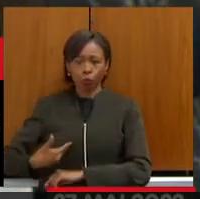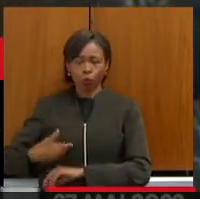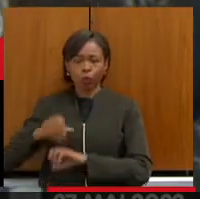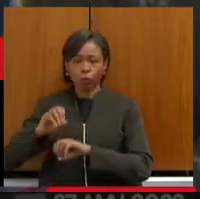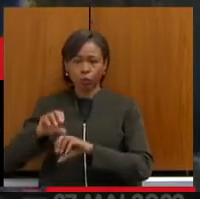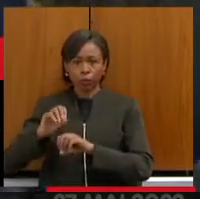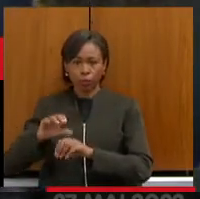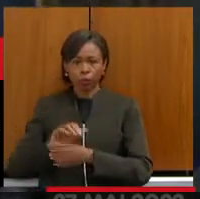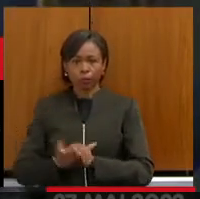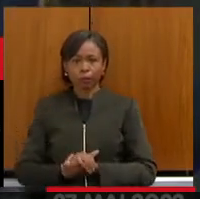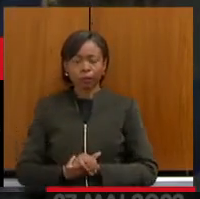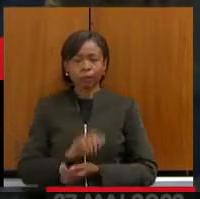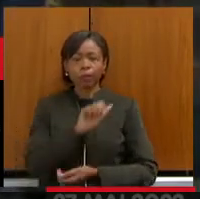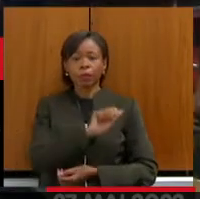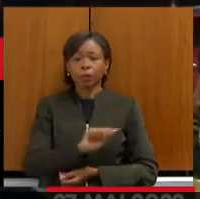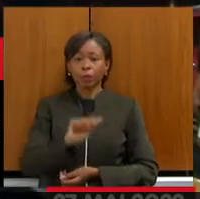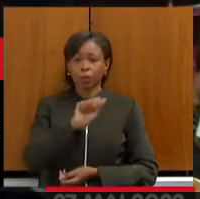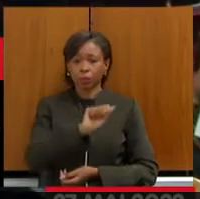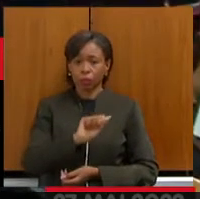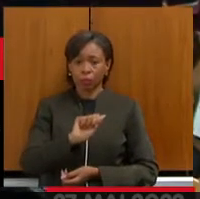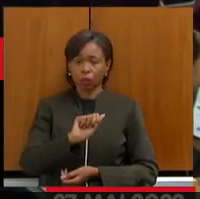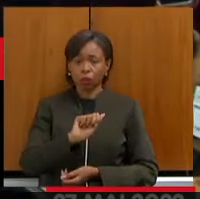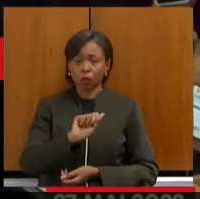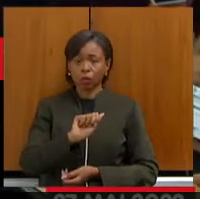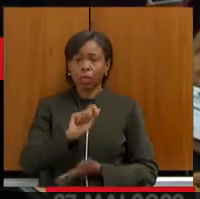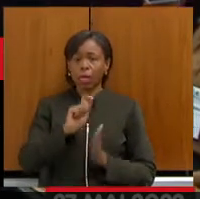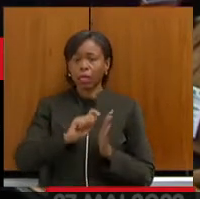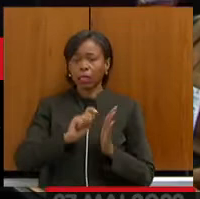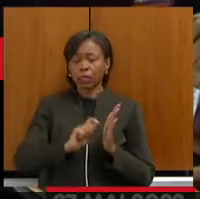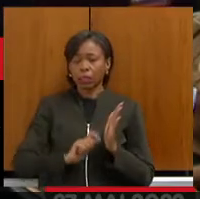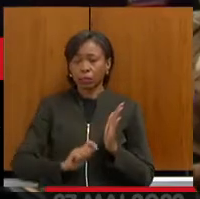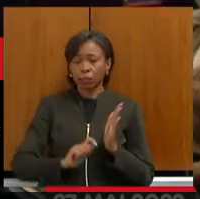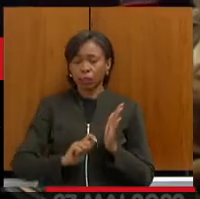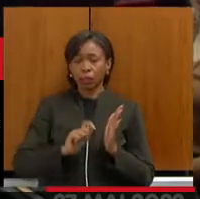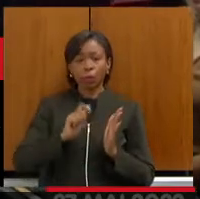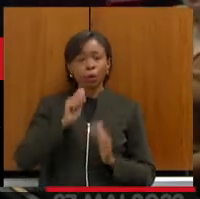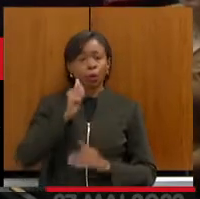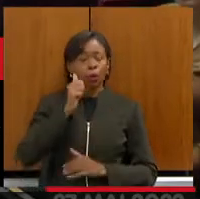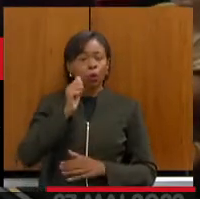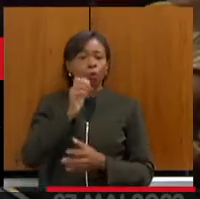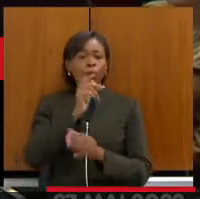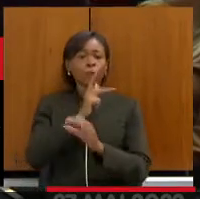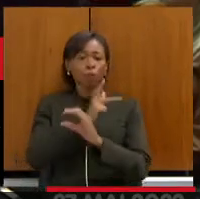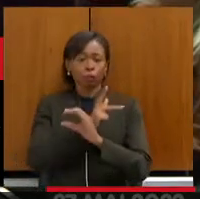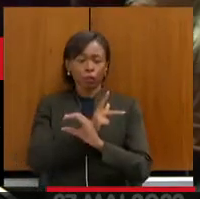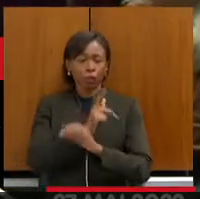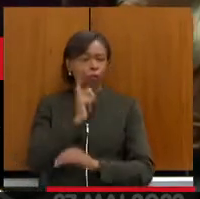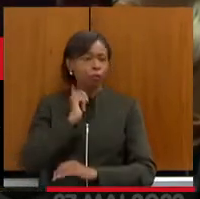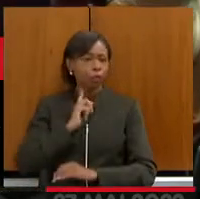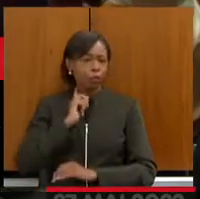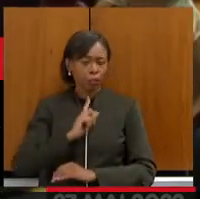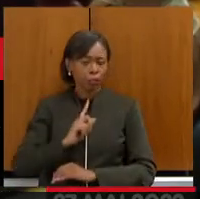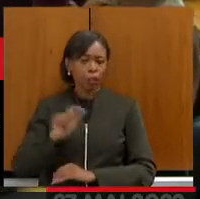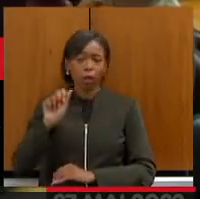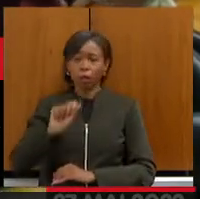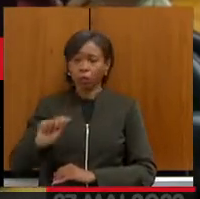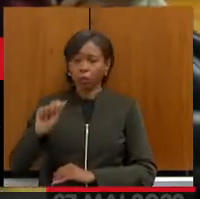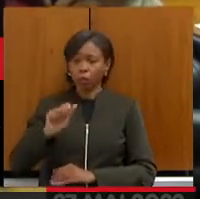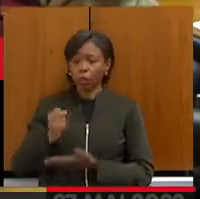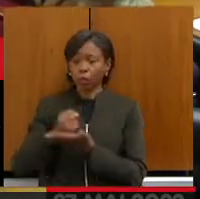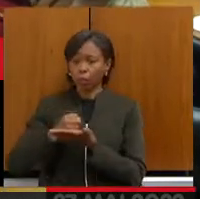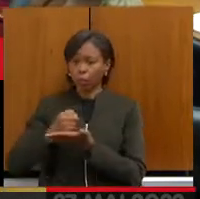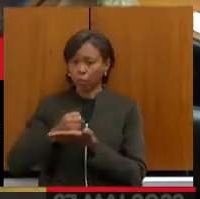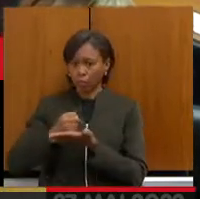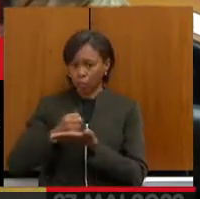educação Associação das escrivã da Polícia Civil do estado de Minas Gerais Associação dos farmacêuticos do